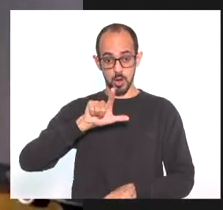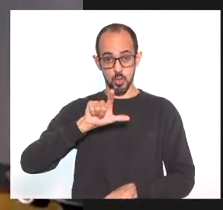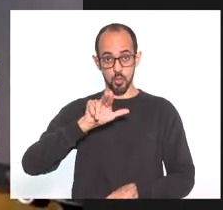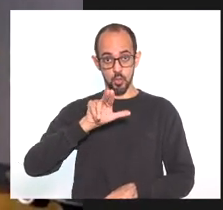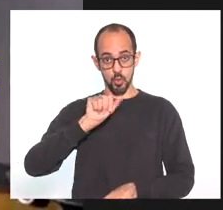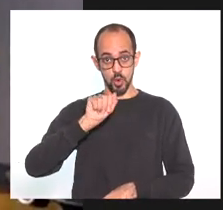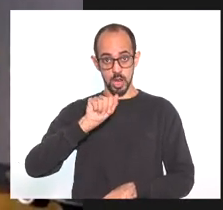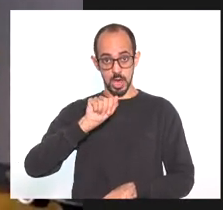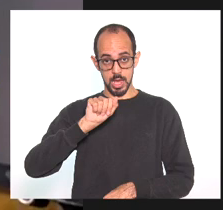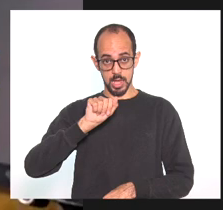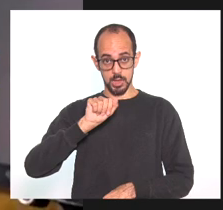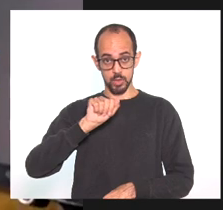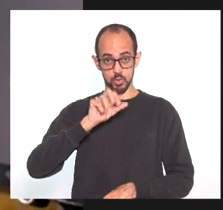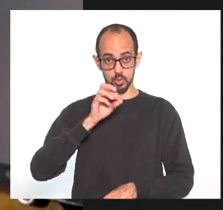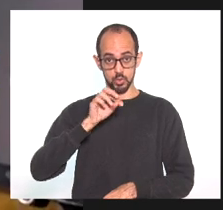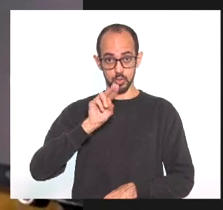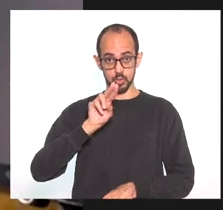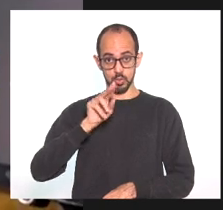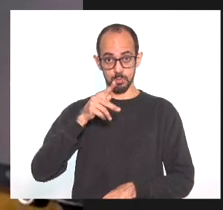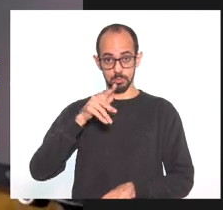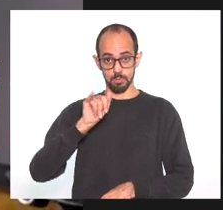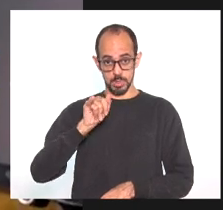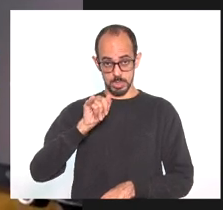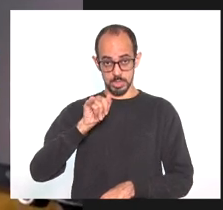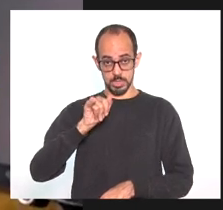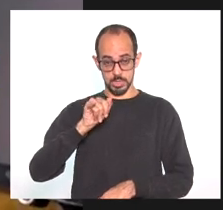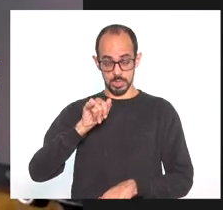que hoje é um dos que mais produzem,